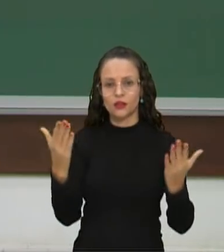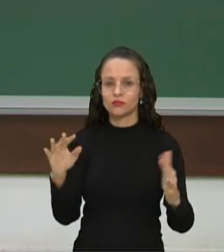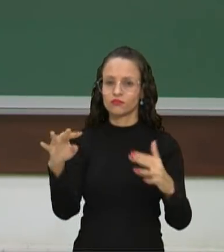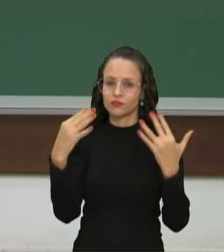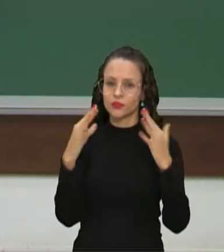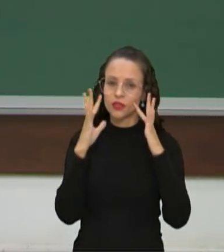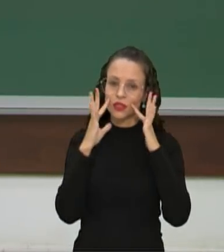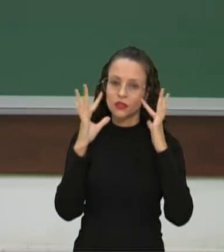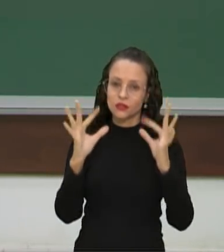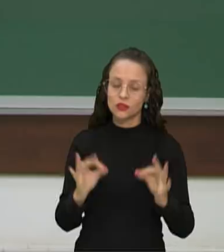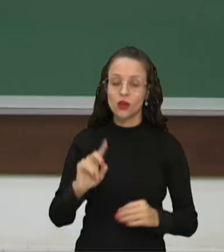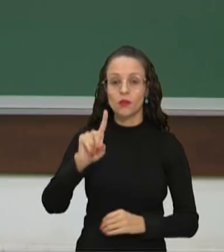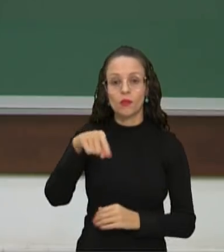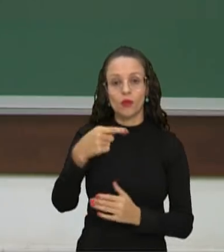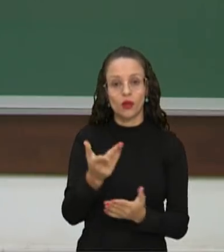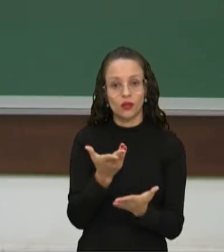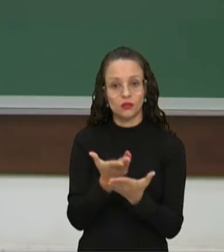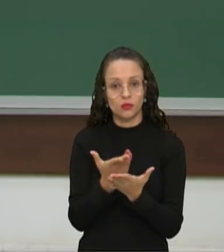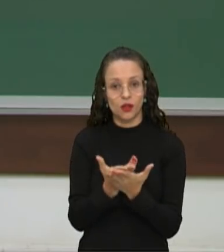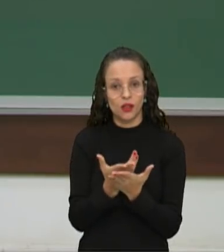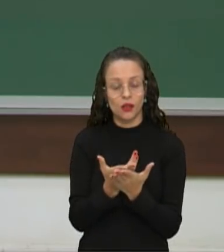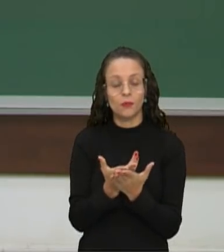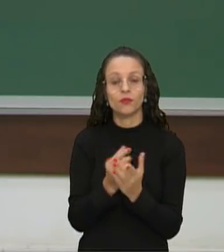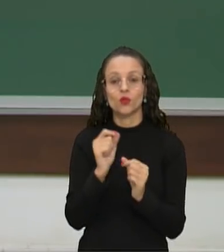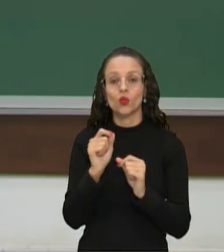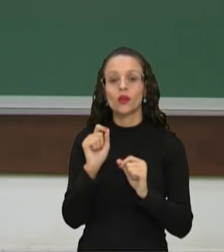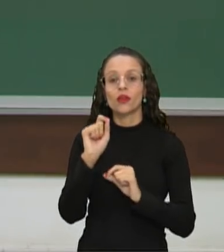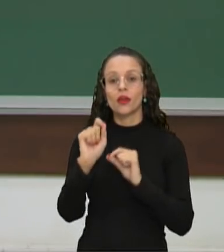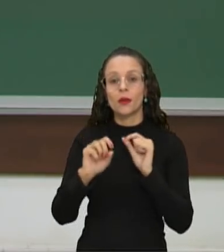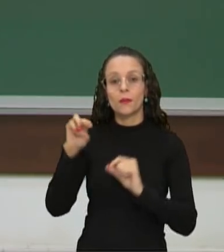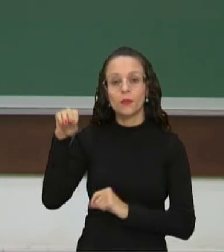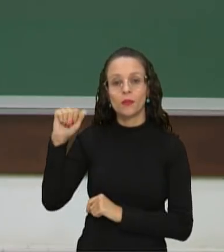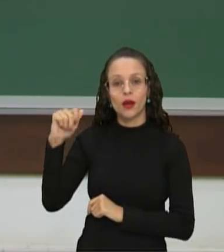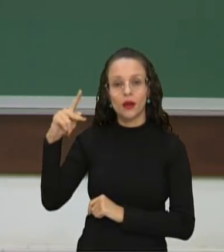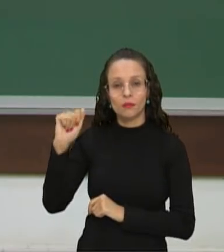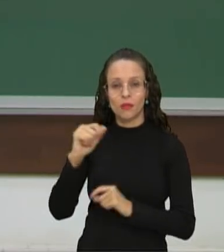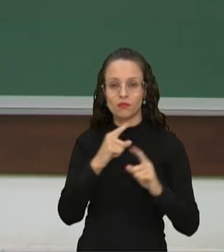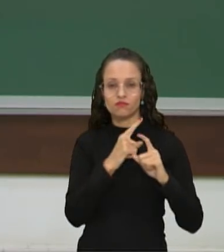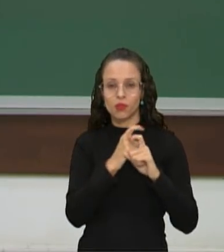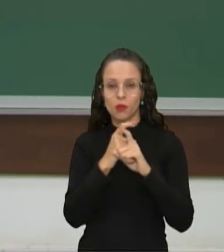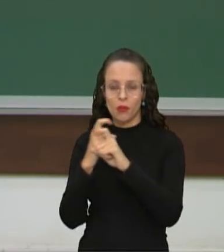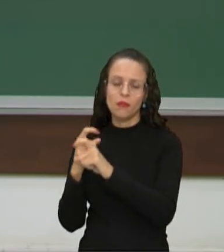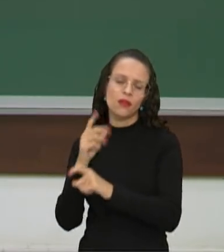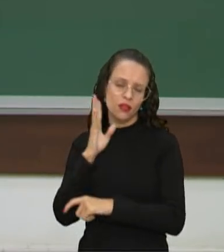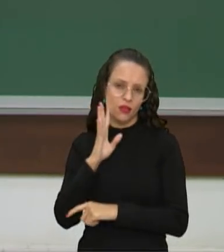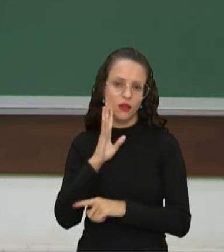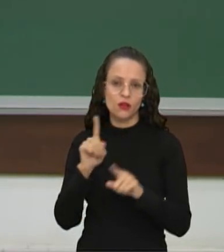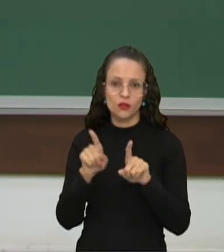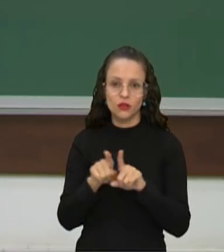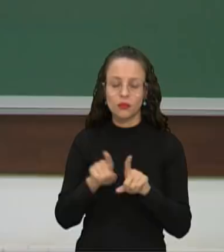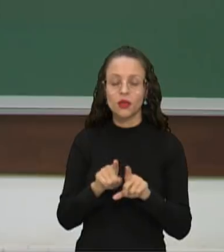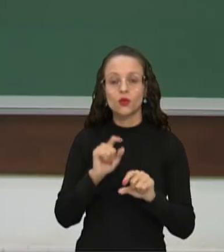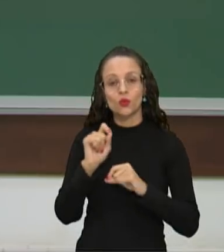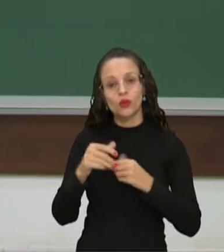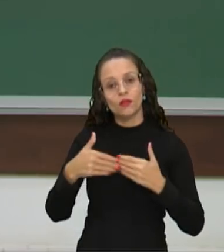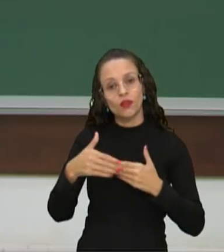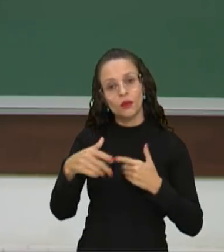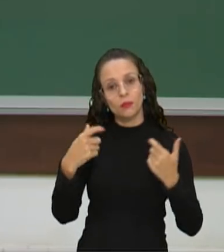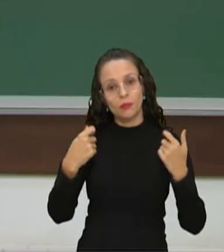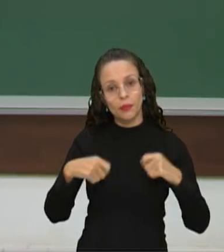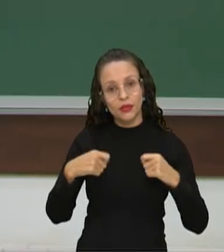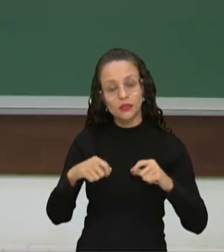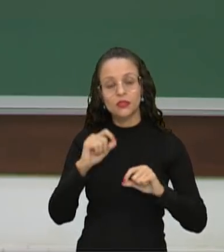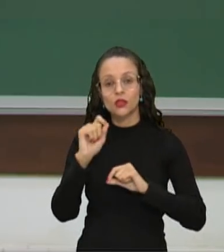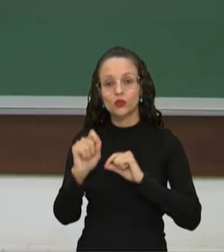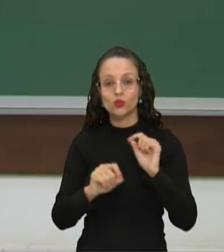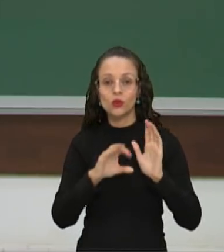aula. A aula que vem, então, a gente vai falar de mapas de cromossômicos, que é bem legal de fazer também, e que a gente ainda vai precisar de muitos